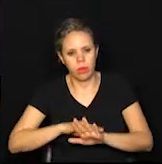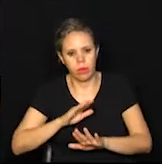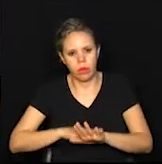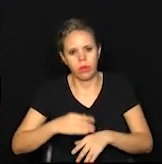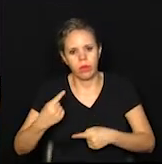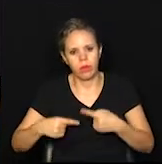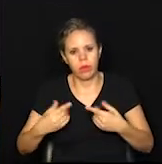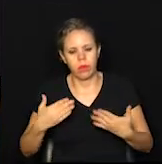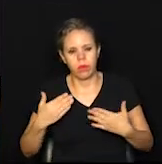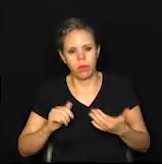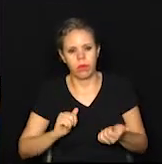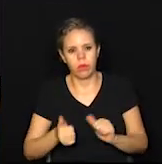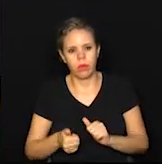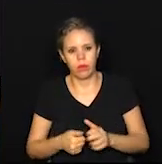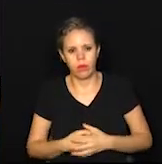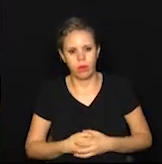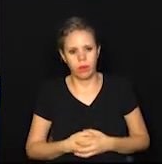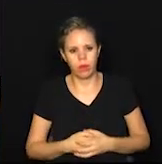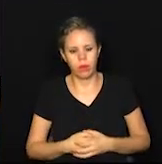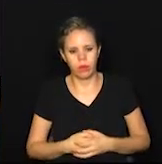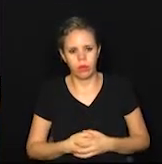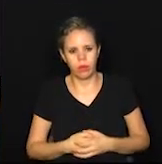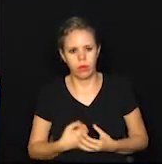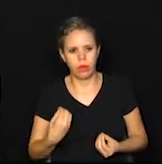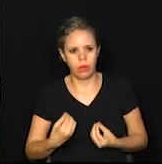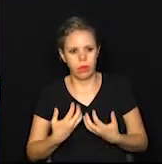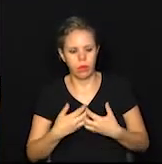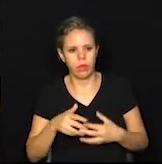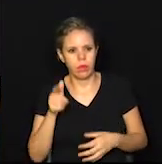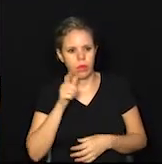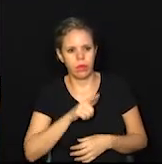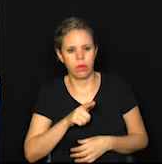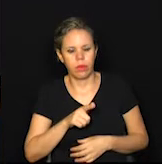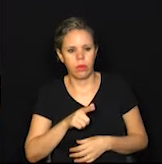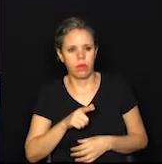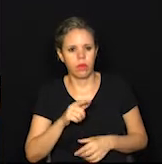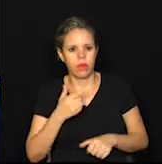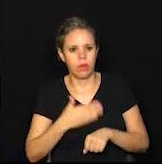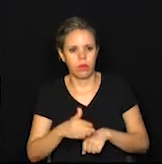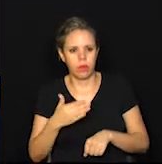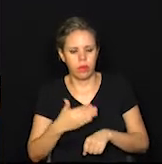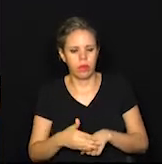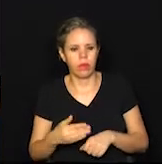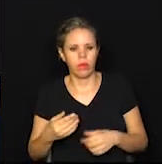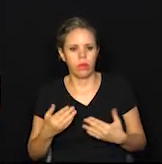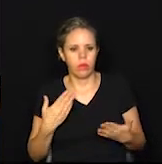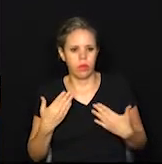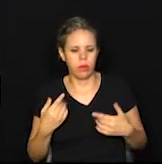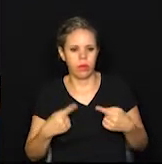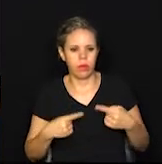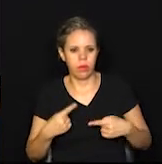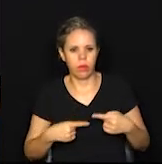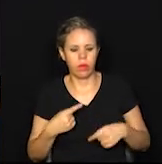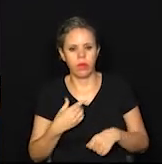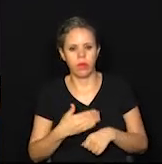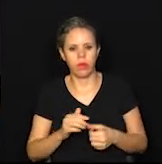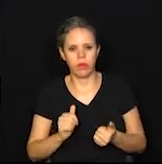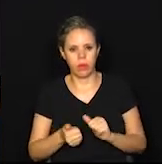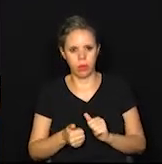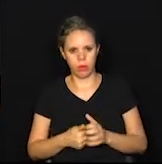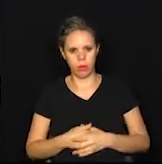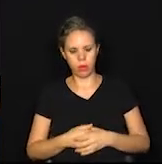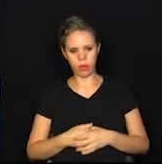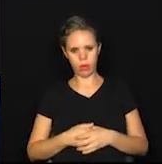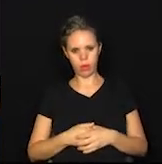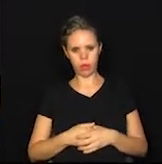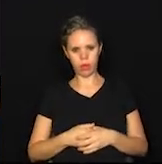aqui esportiva, como que a gente consegue exercer essa política esportiva da Secretaria de Esporte através